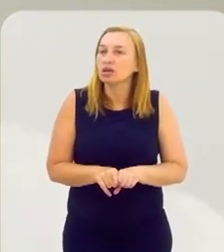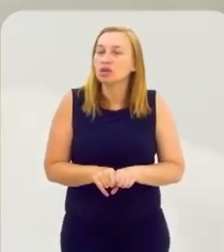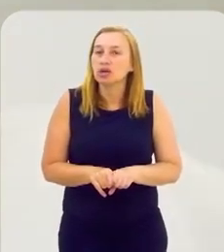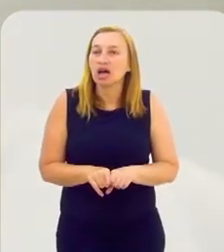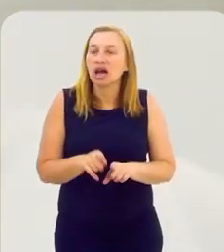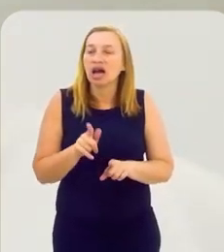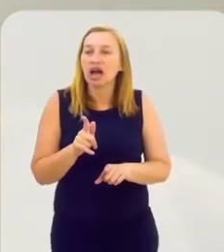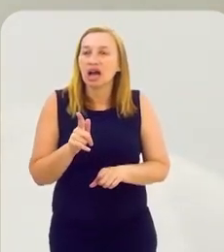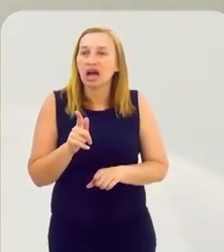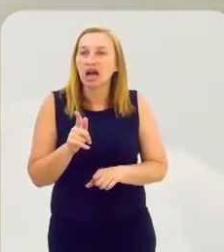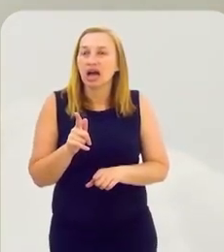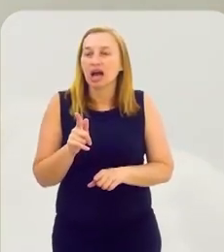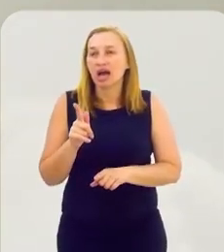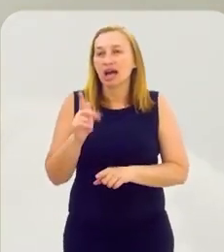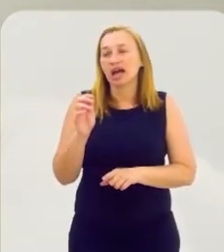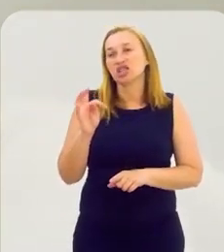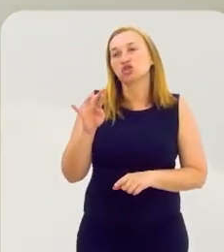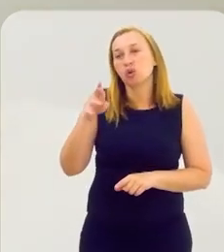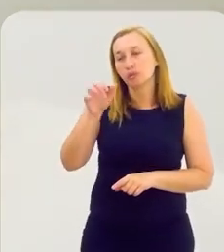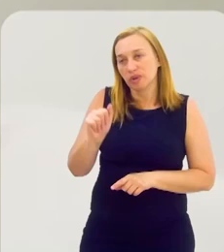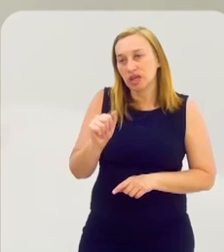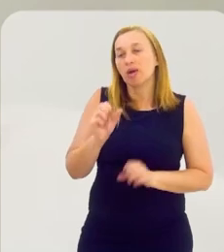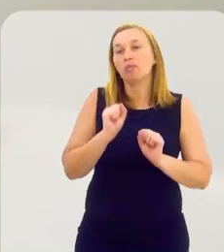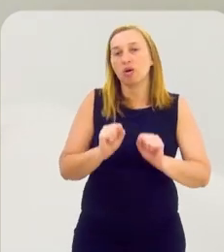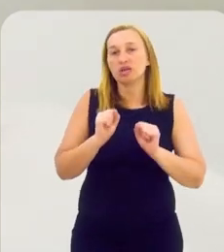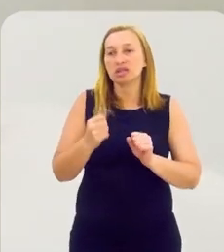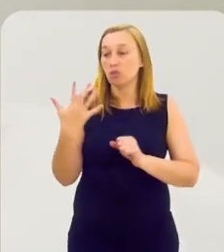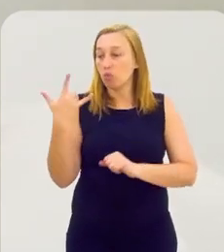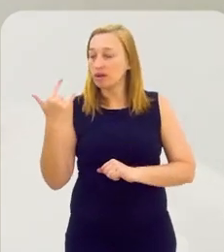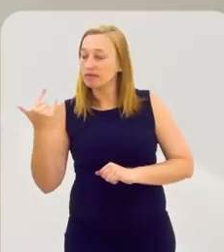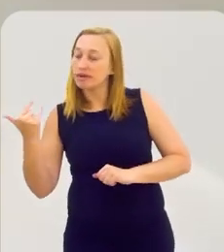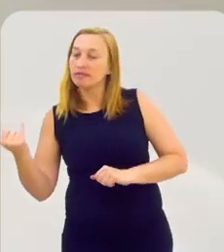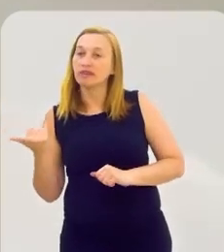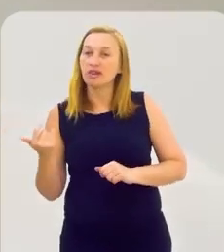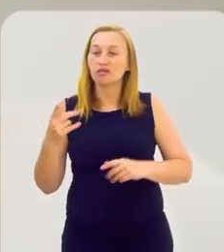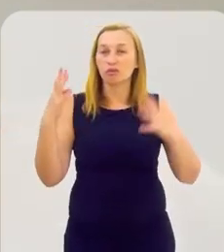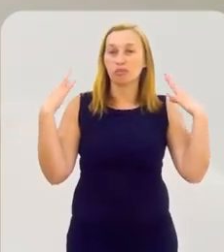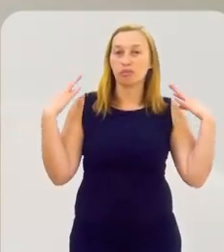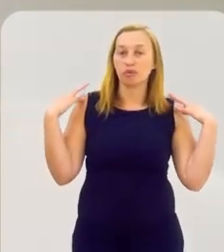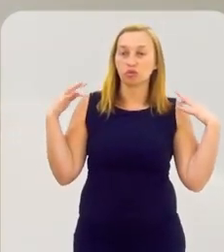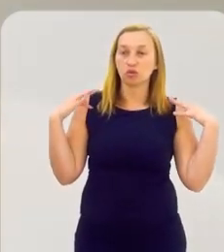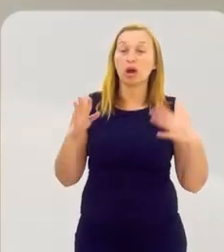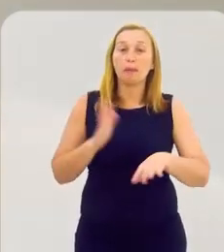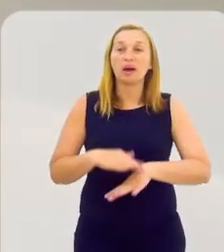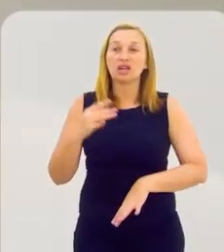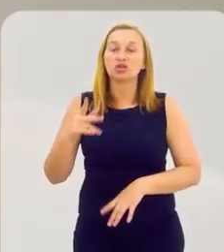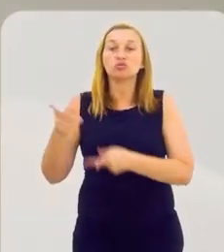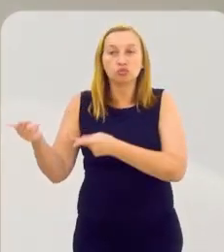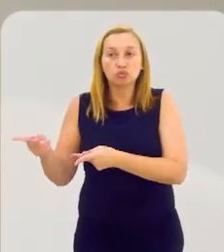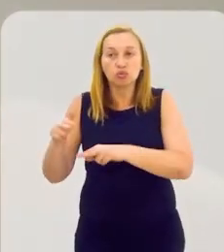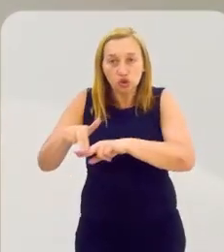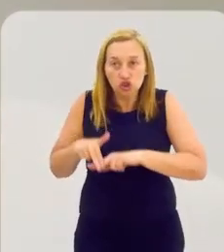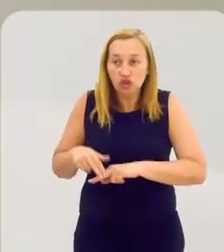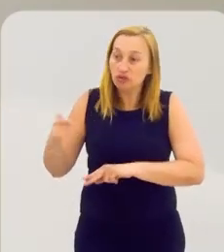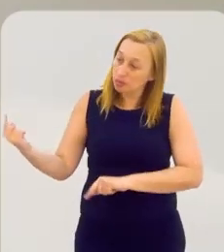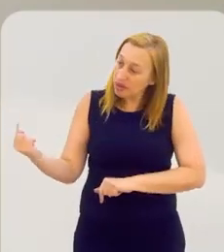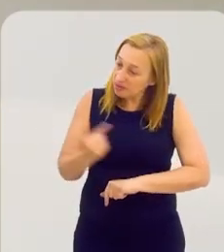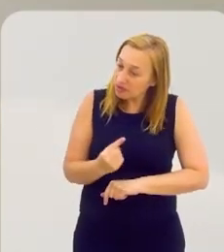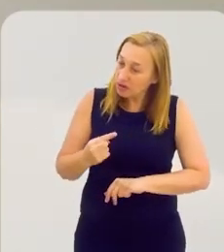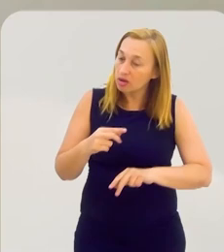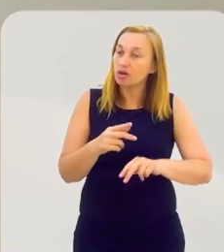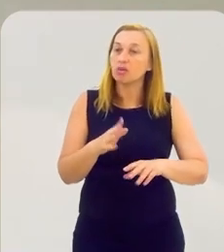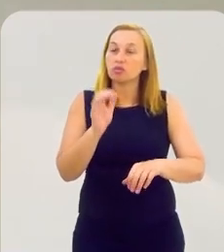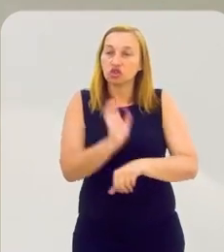a nossa gastronomia, ela pode ser um atrativo para esse turista, ou seja, mais um motivo para ele vir para o nosso estado, para conhecer